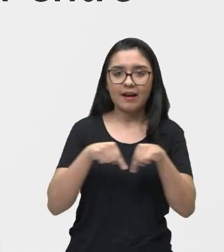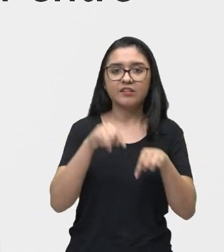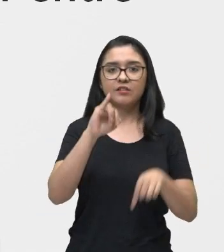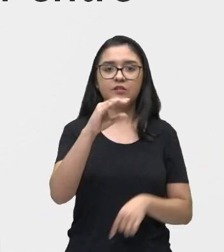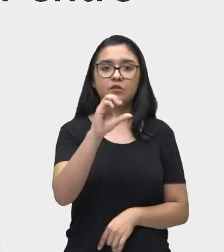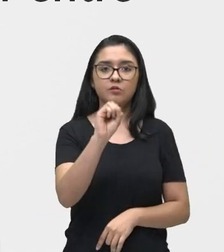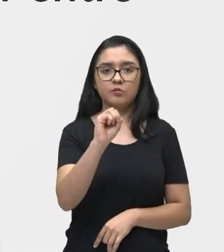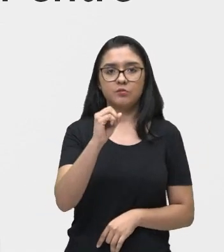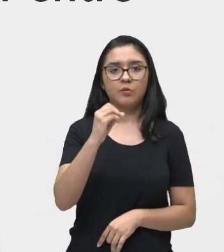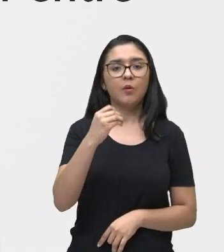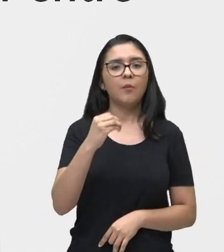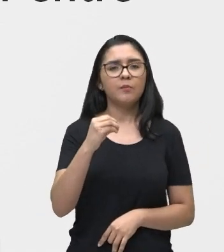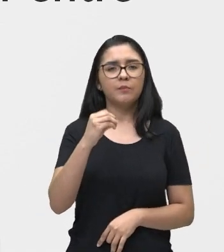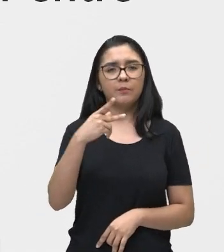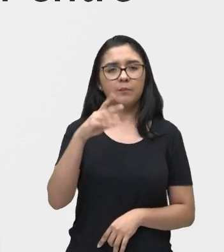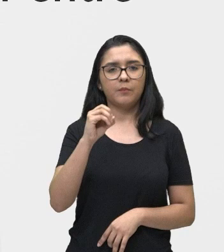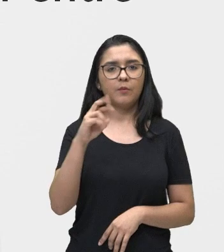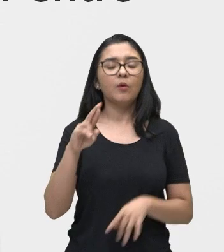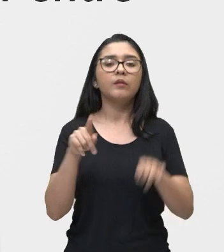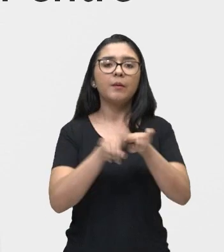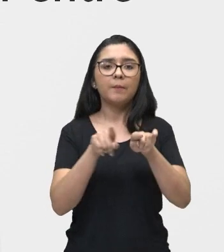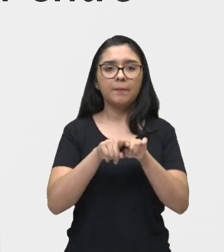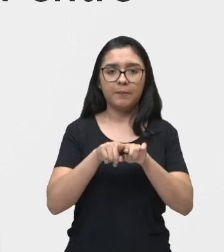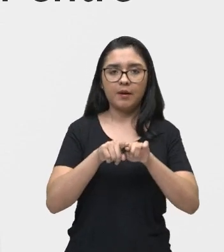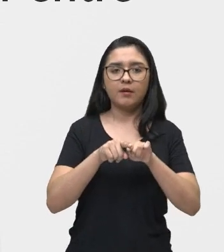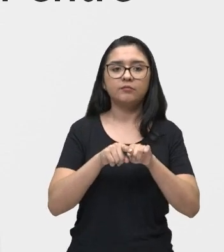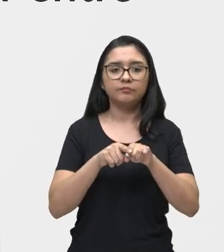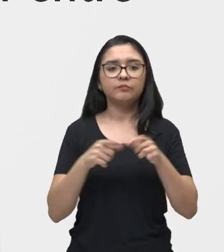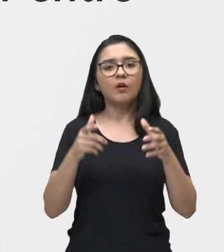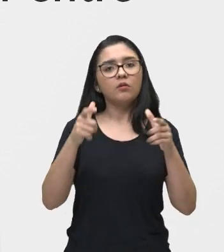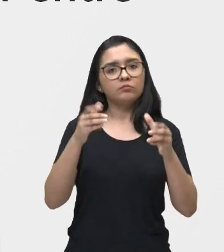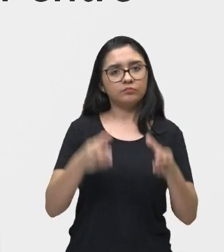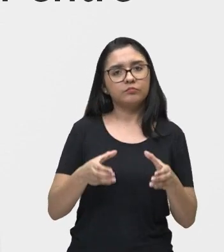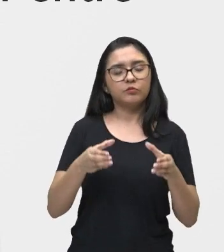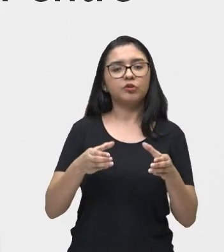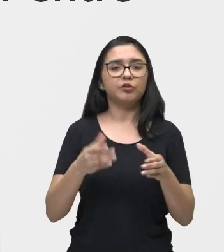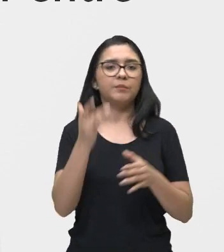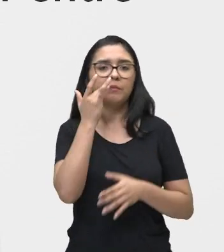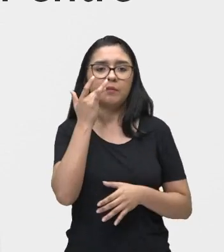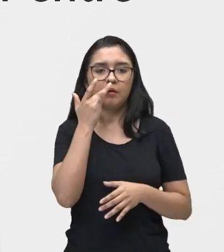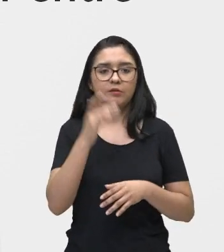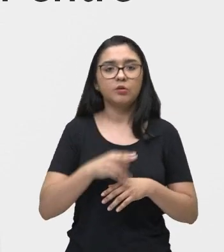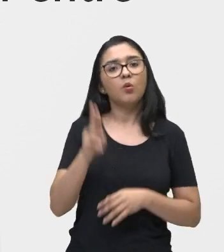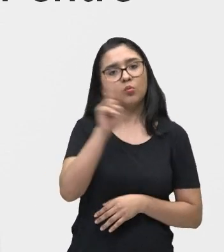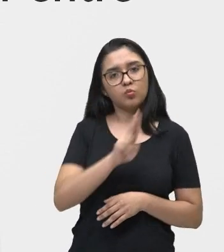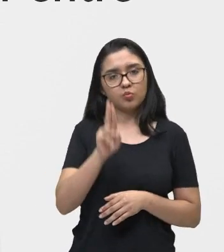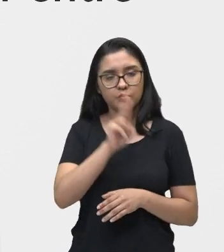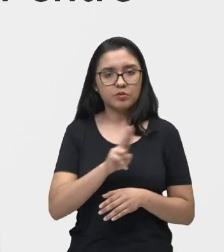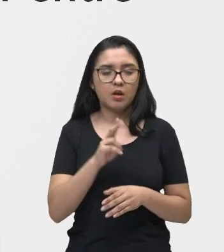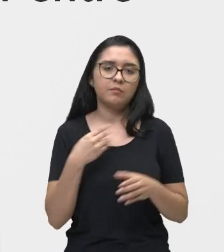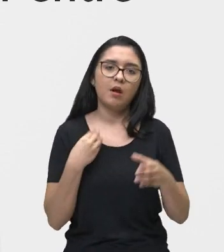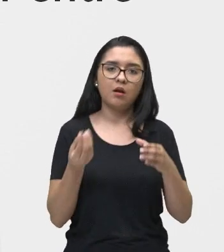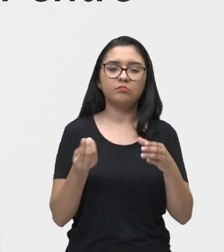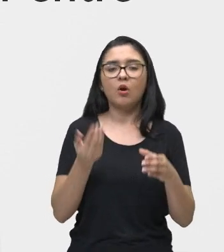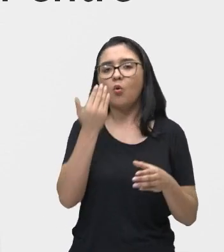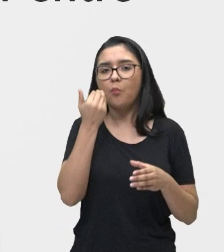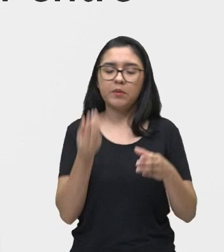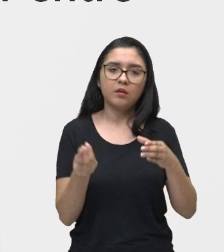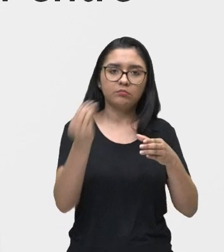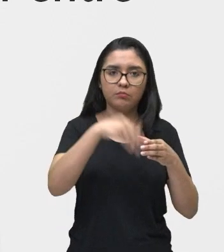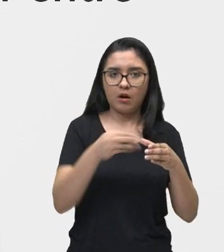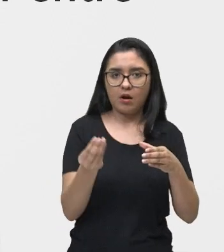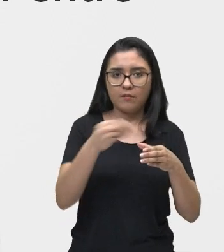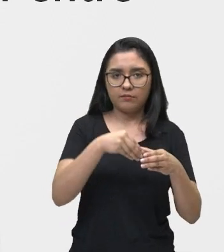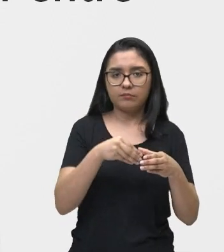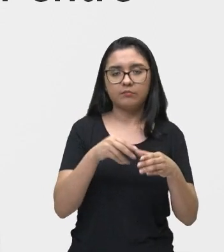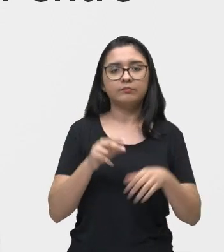os recipientes de plástico. São utilizados para conservar a temperatura dos alimentos.